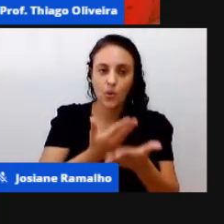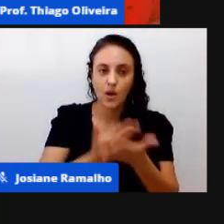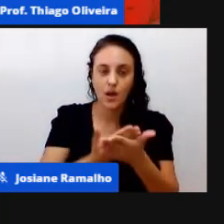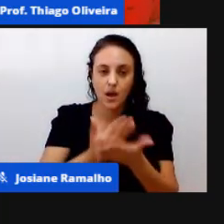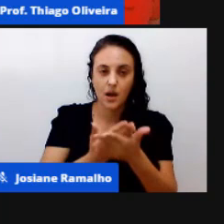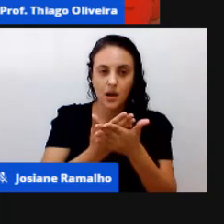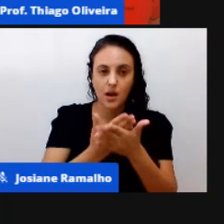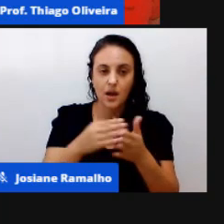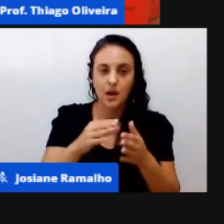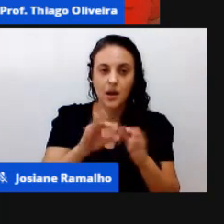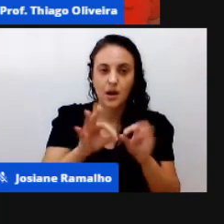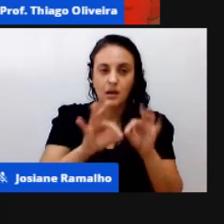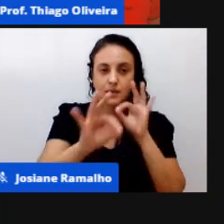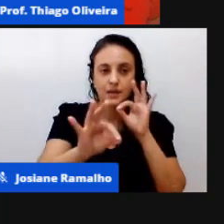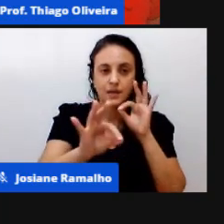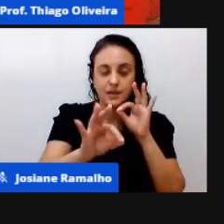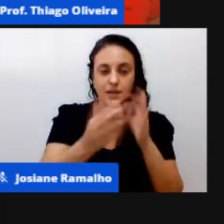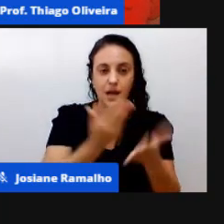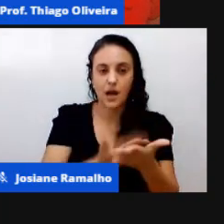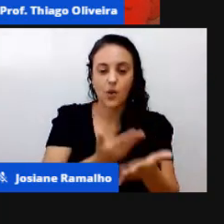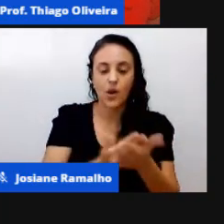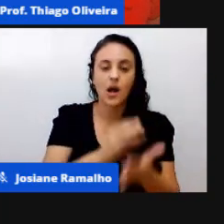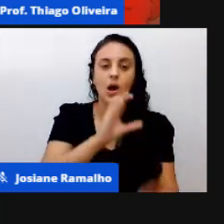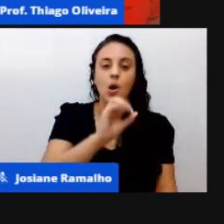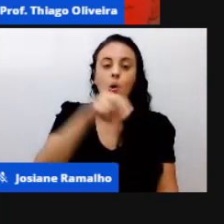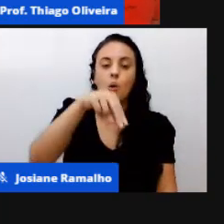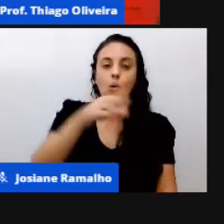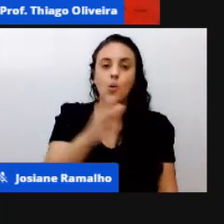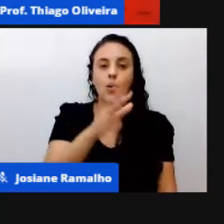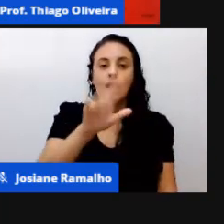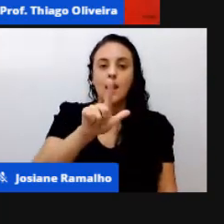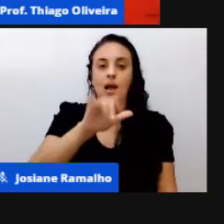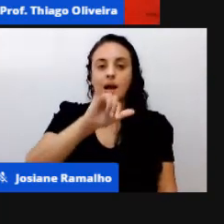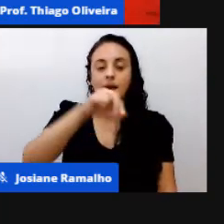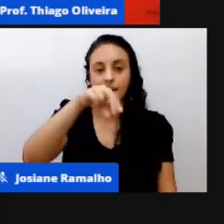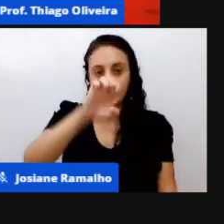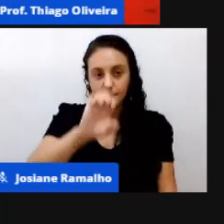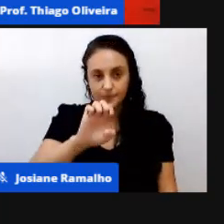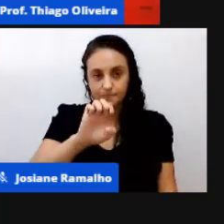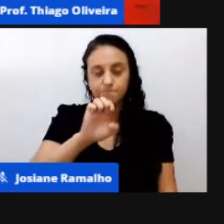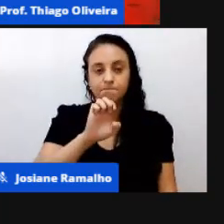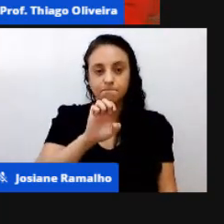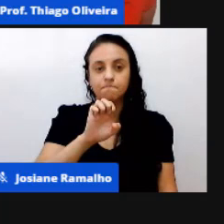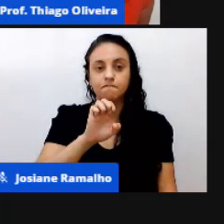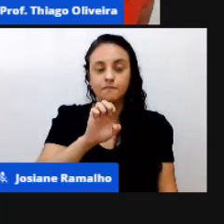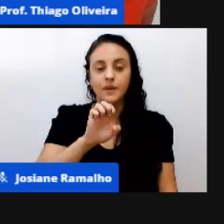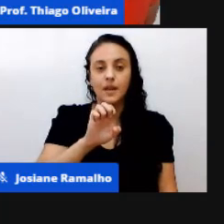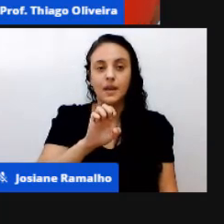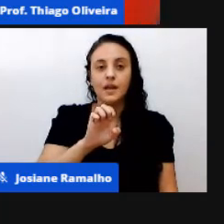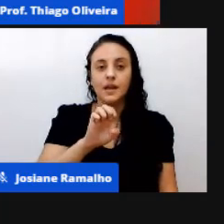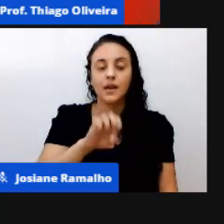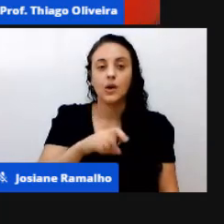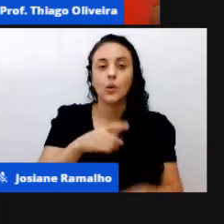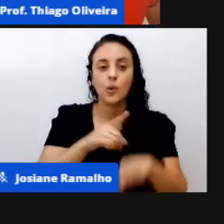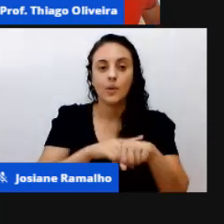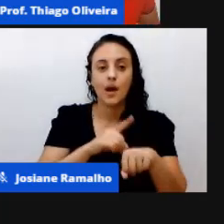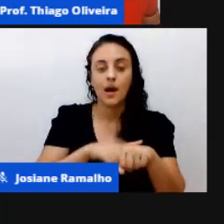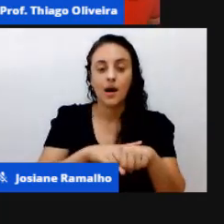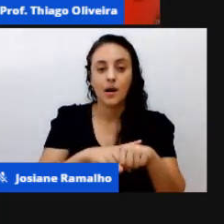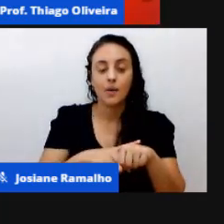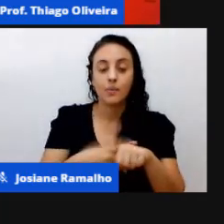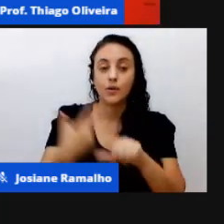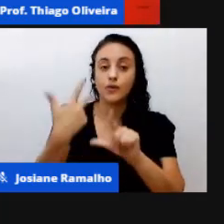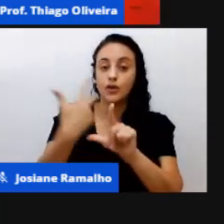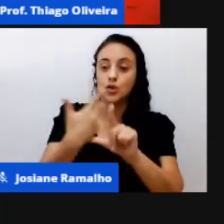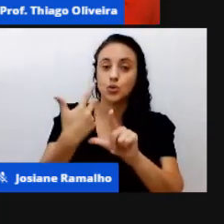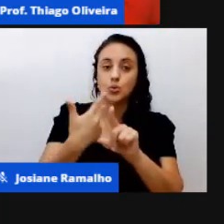gente marcar essa aula presencial, você marcar por videochamada, né? A aula